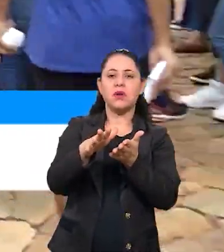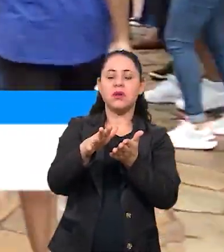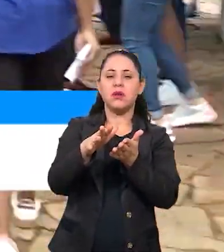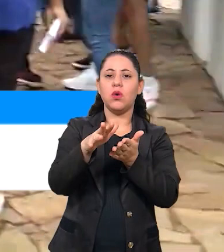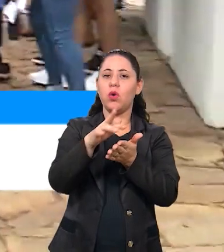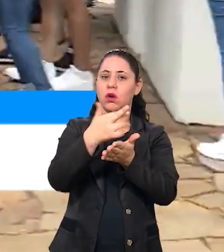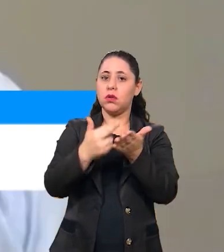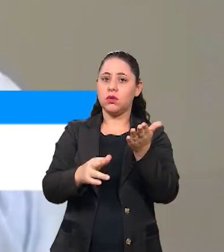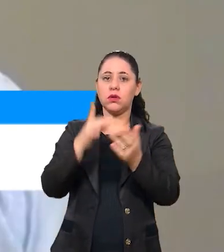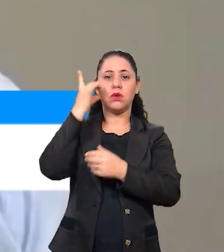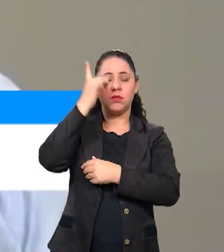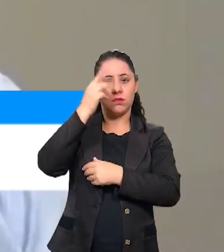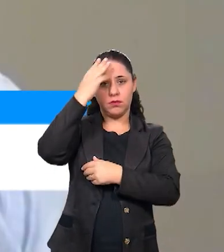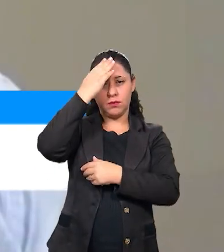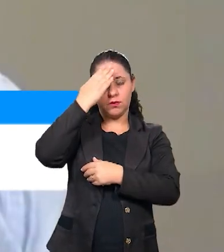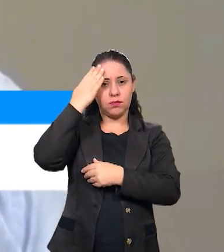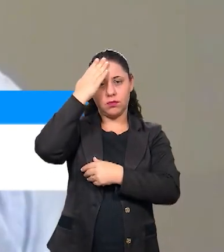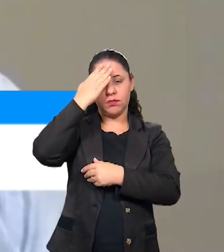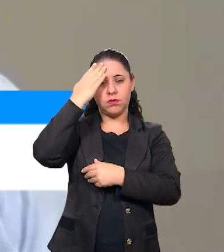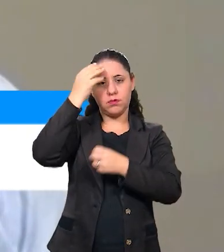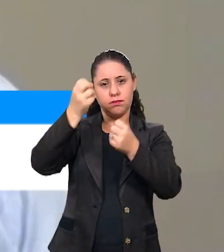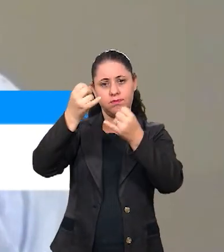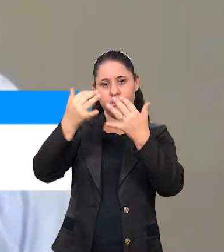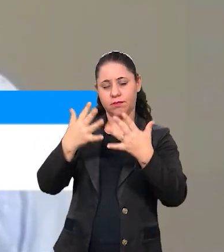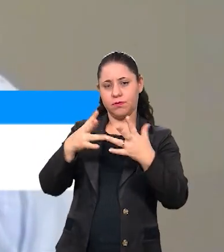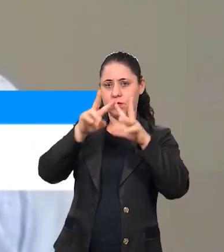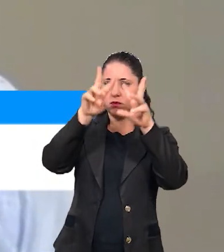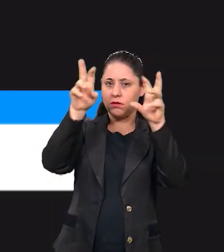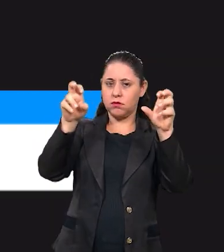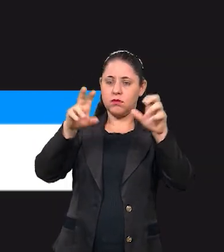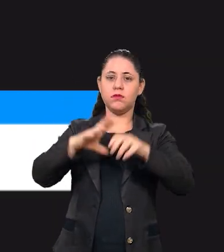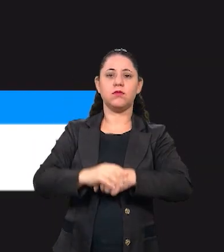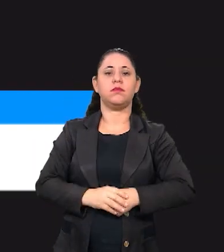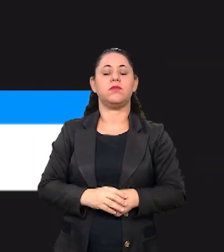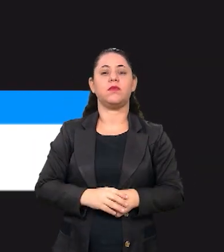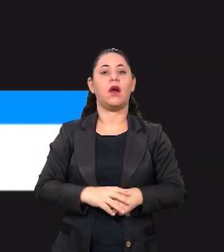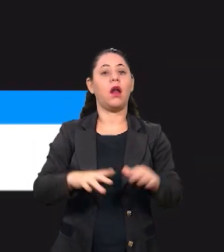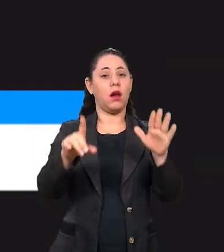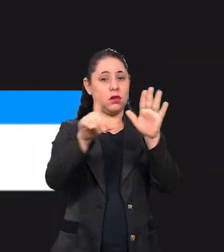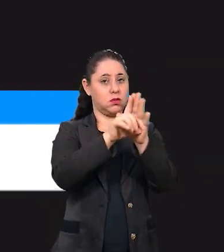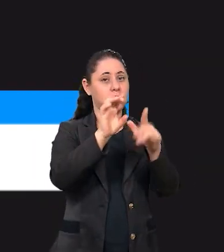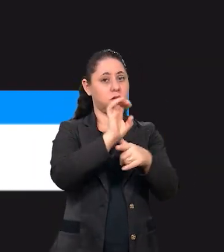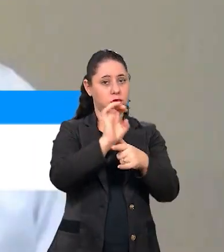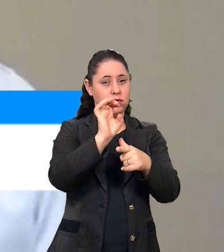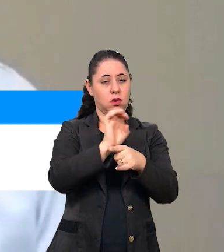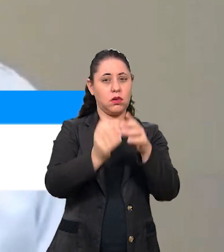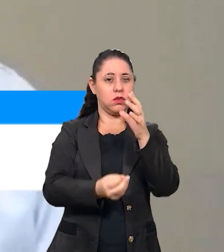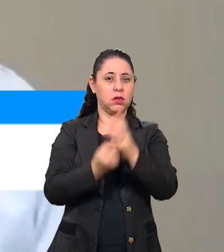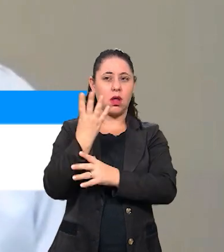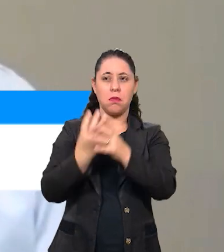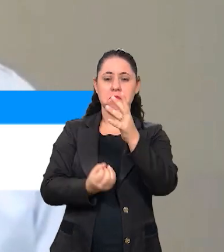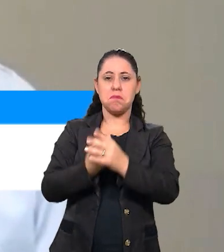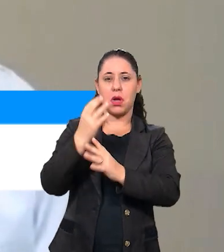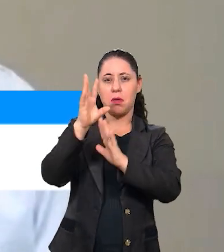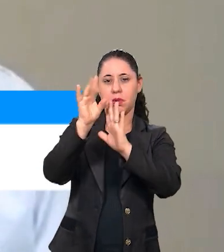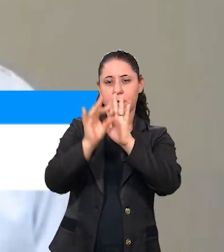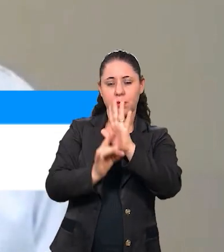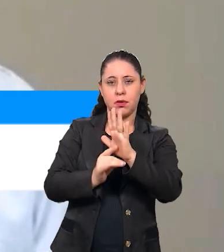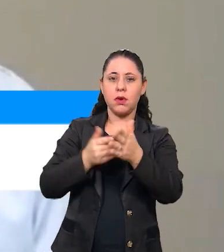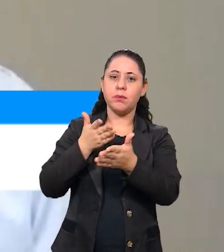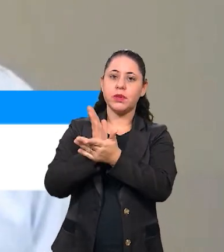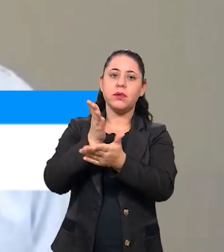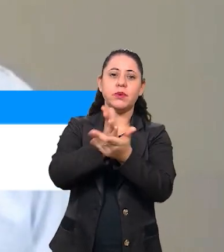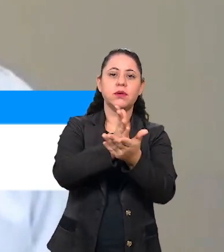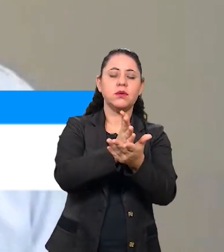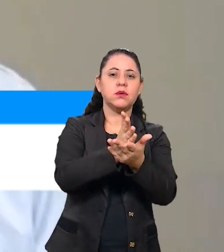para o concurso. O relator, deputado Barbosinha, explicou a matéria. A legislação estadual não está criando